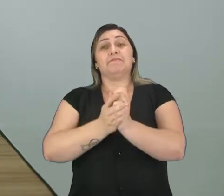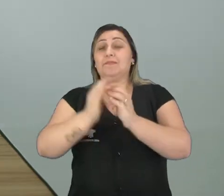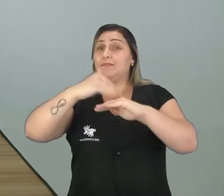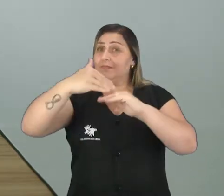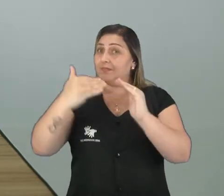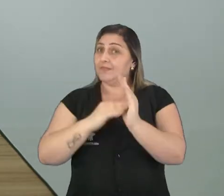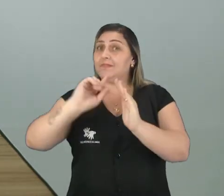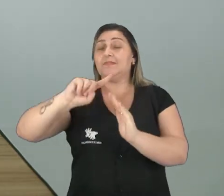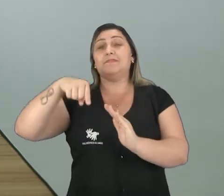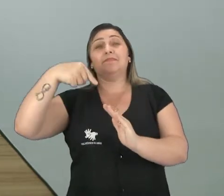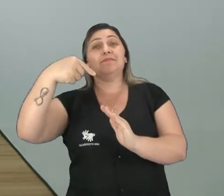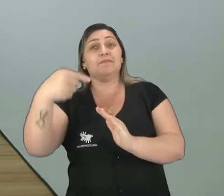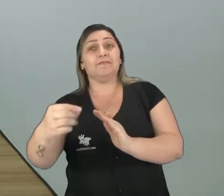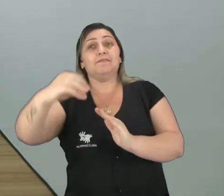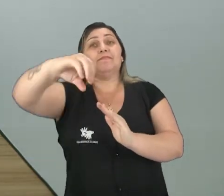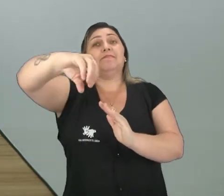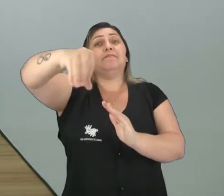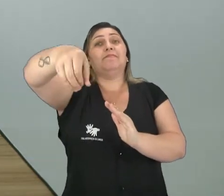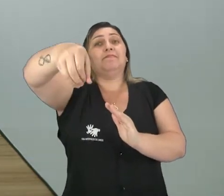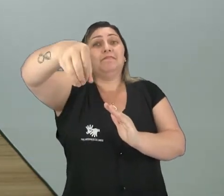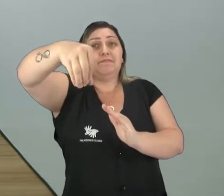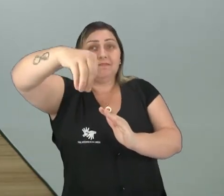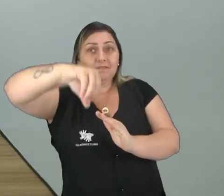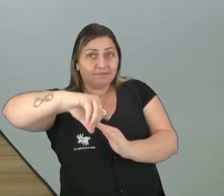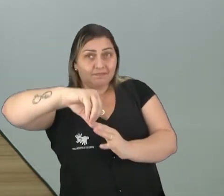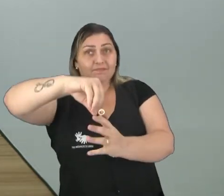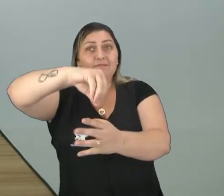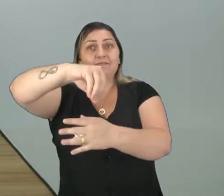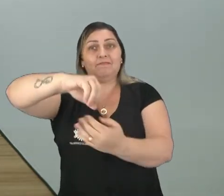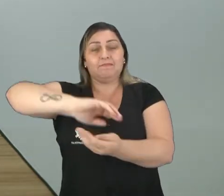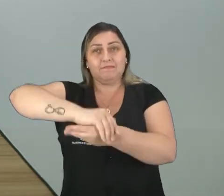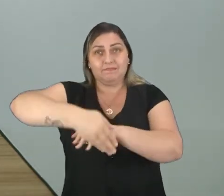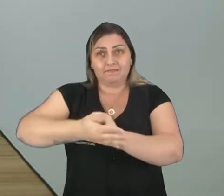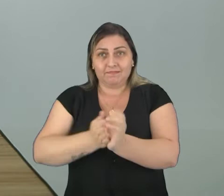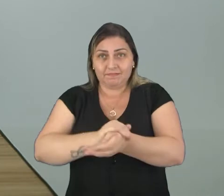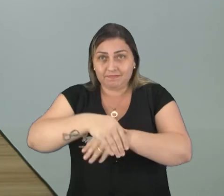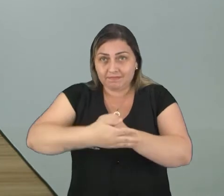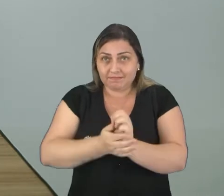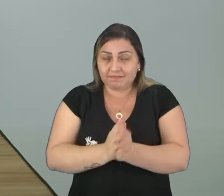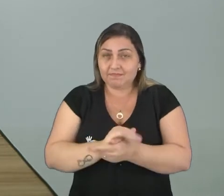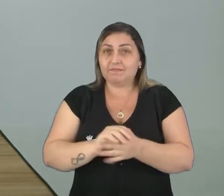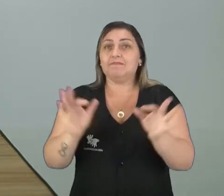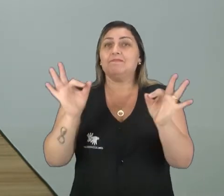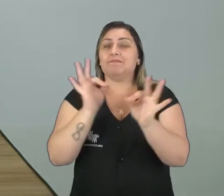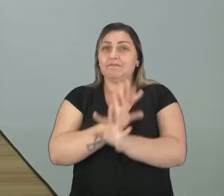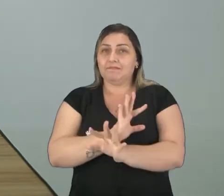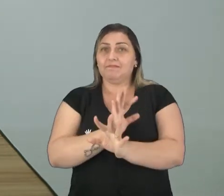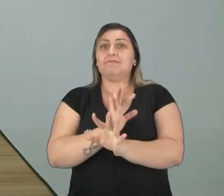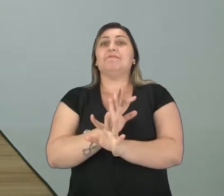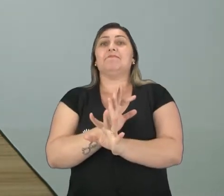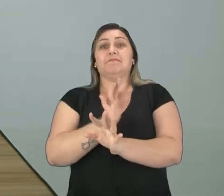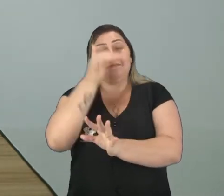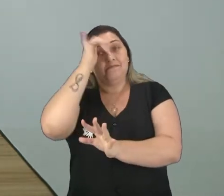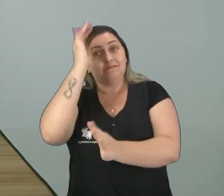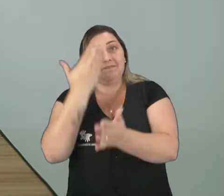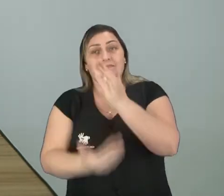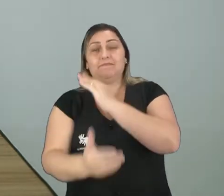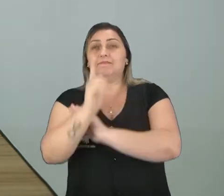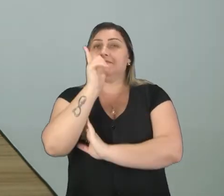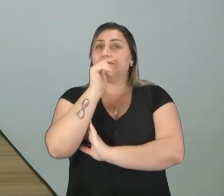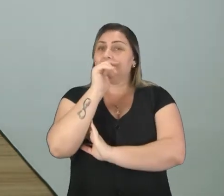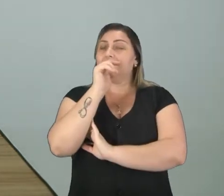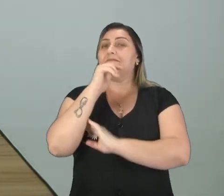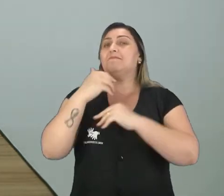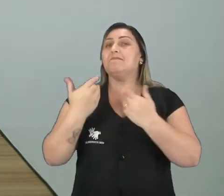ensaboar tudo e aí sim, quando for a hora de enxaguar, enxágua-se tudo. Assim economizamos água. Então, qual